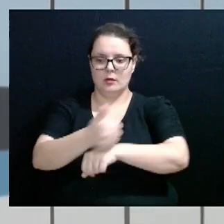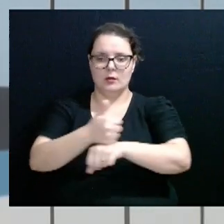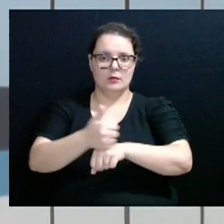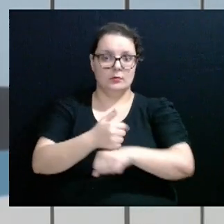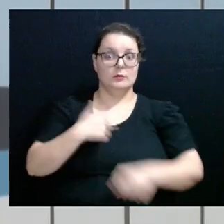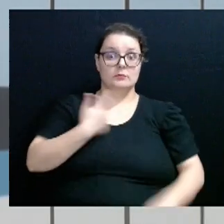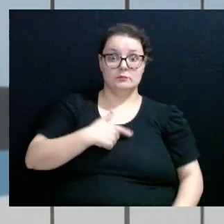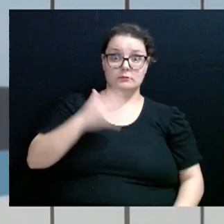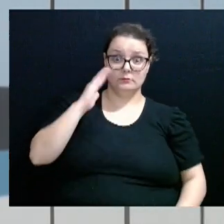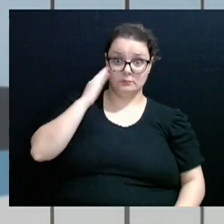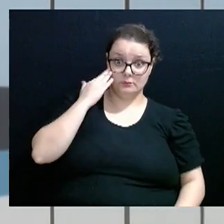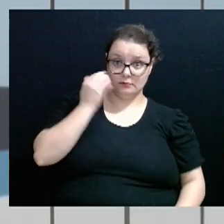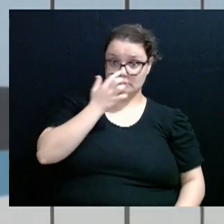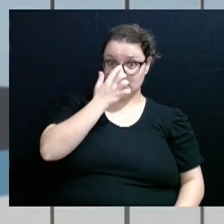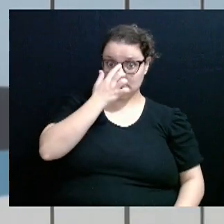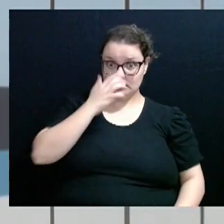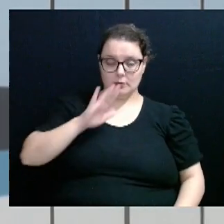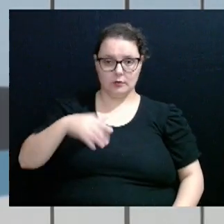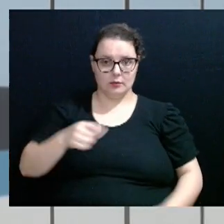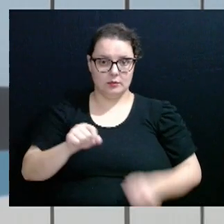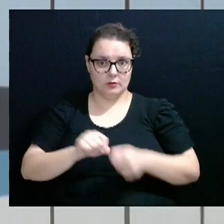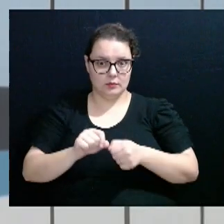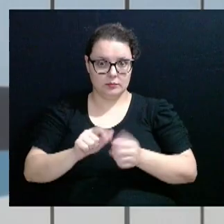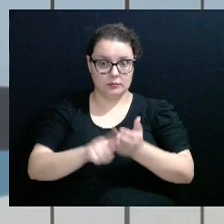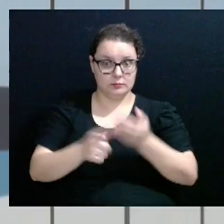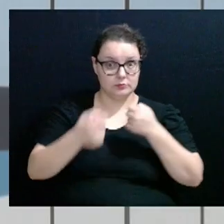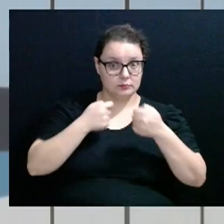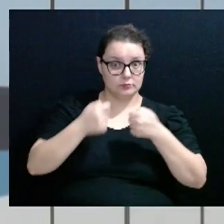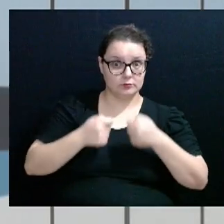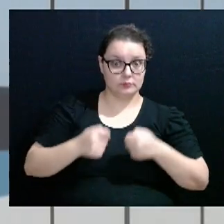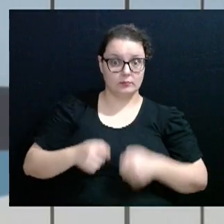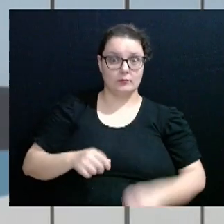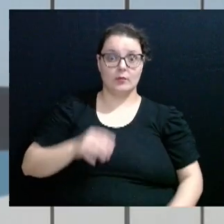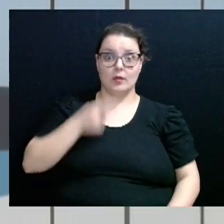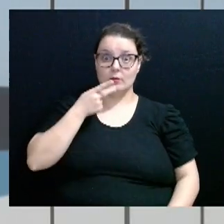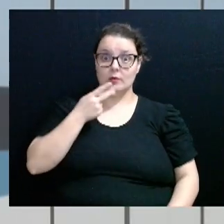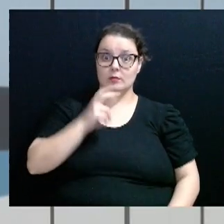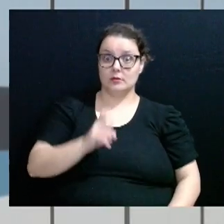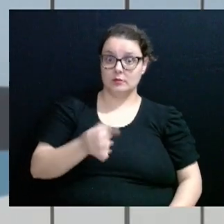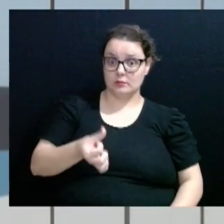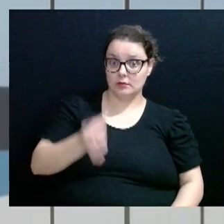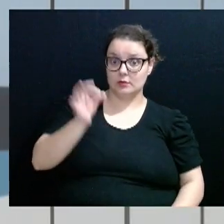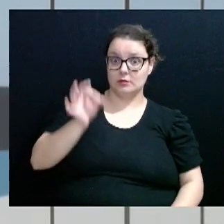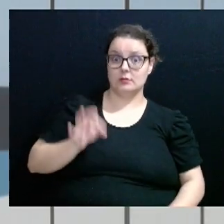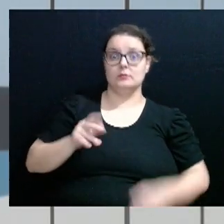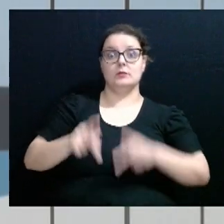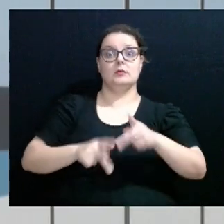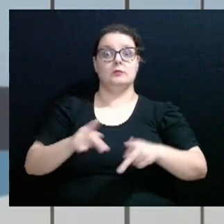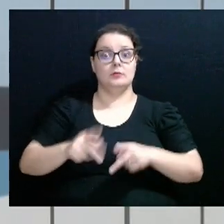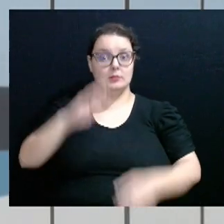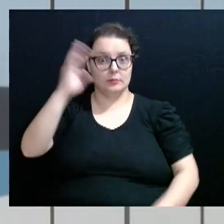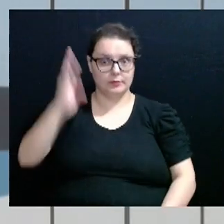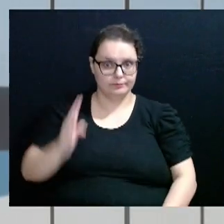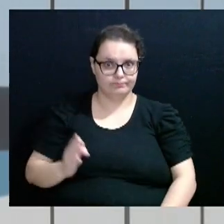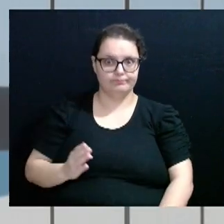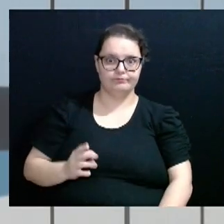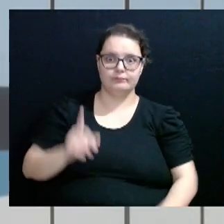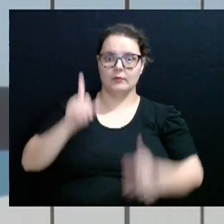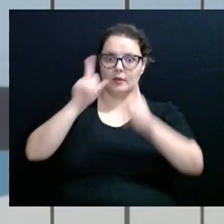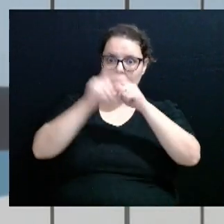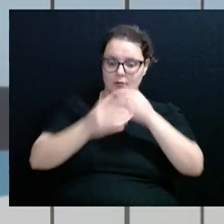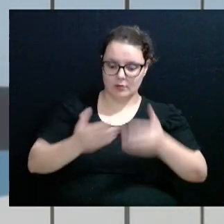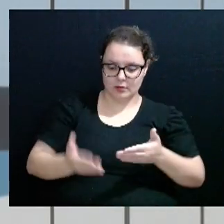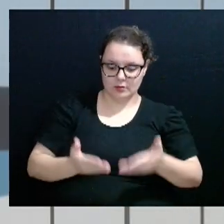esse jornalismo, a gente está falando para 56% da população brasileira. É difícil lidar com a maioria das